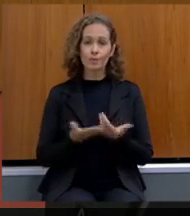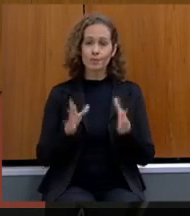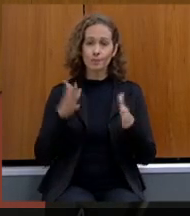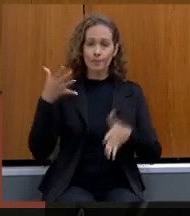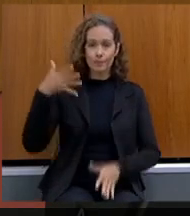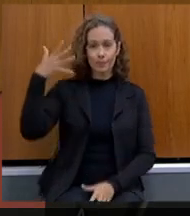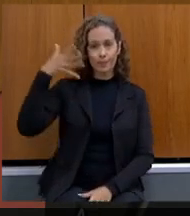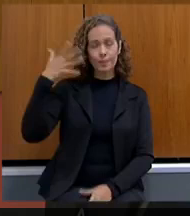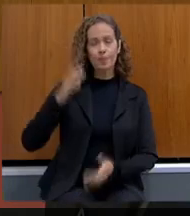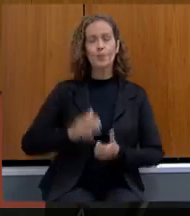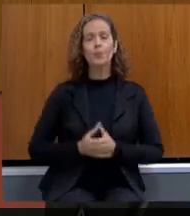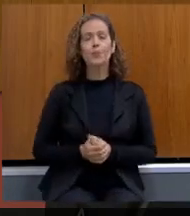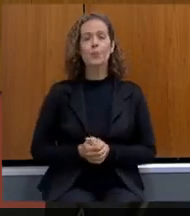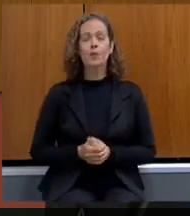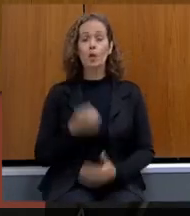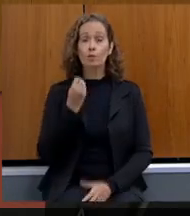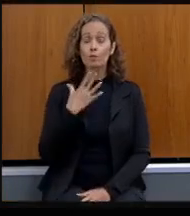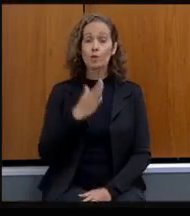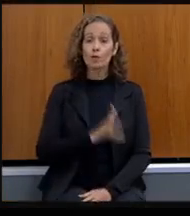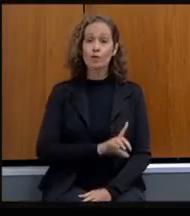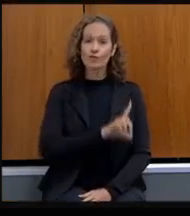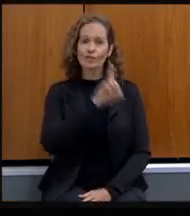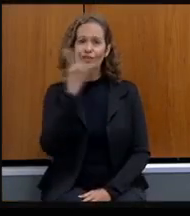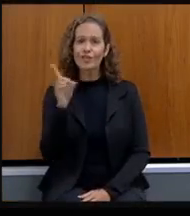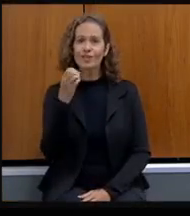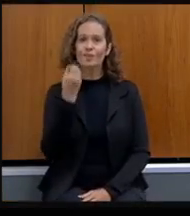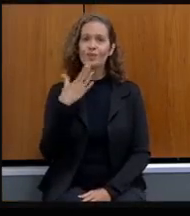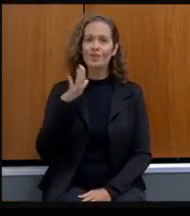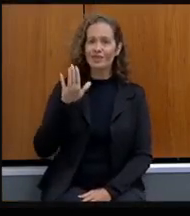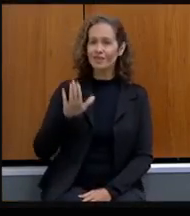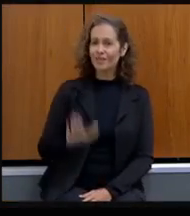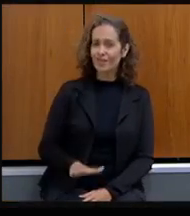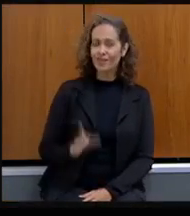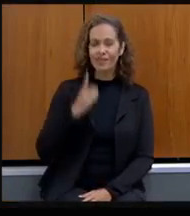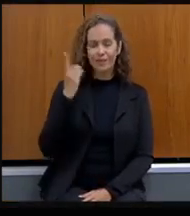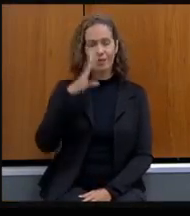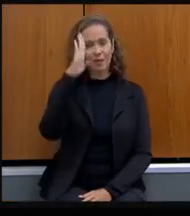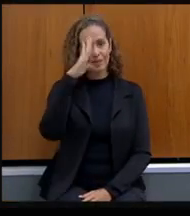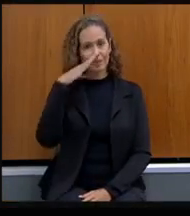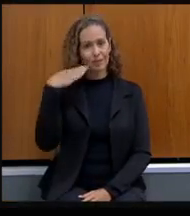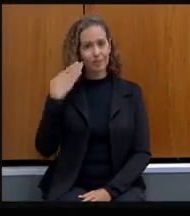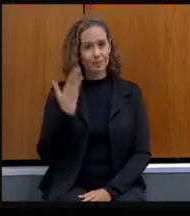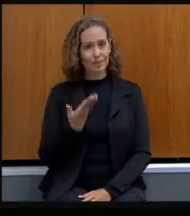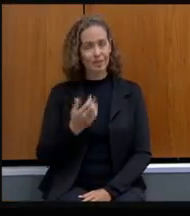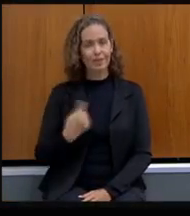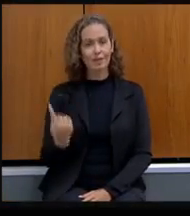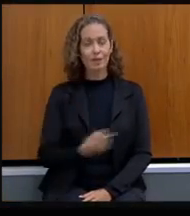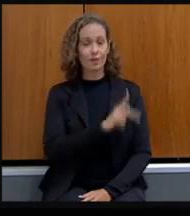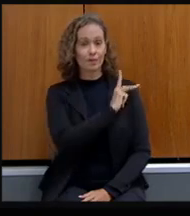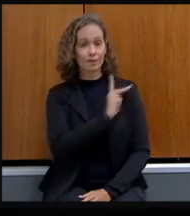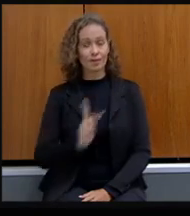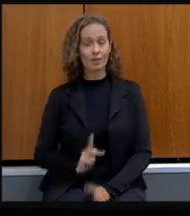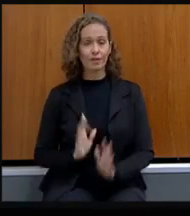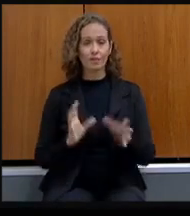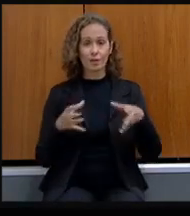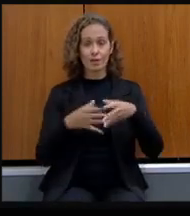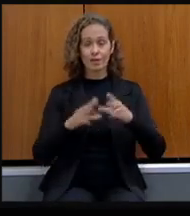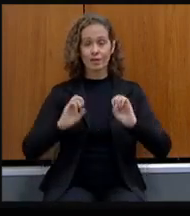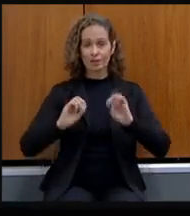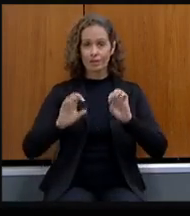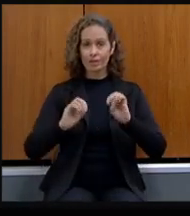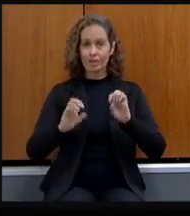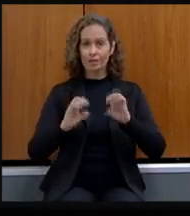palavra bom dia boa tarde Deputado Beatriz hino nossa presidenta da comissão de